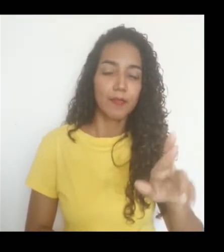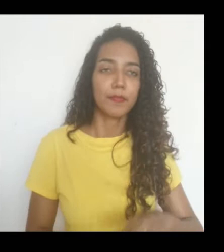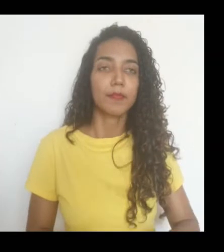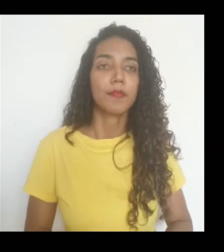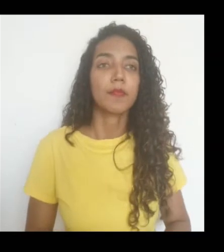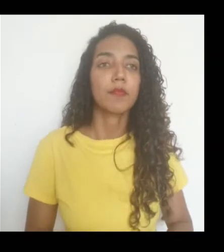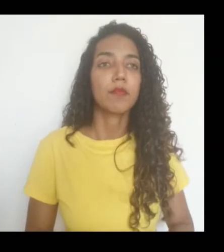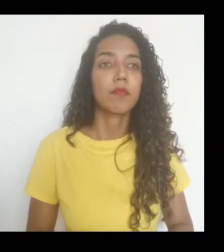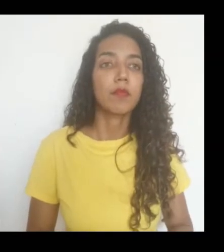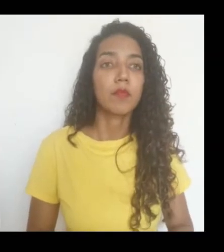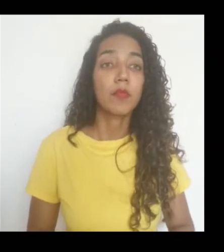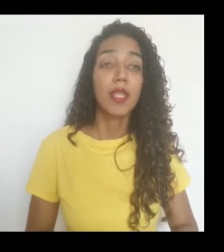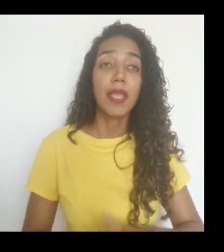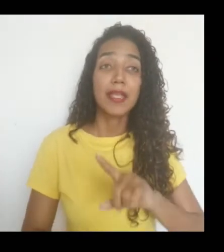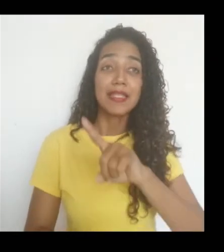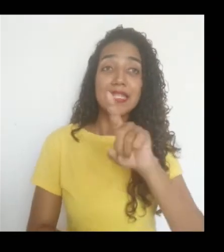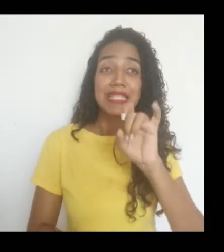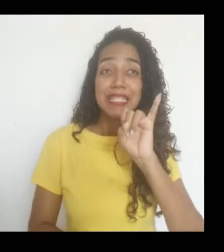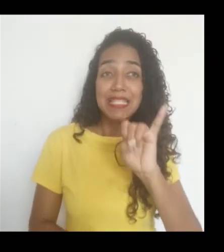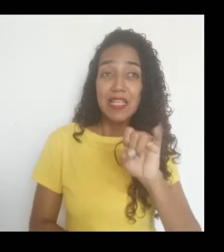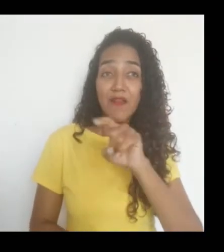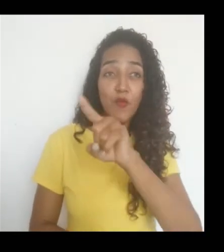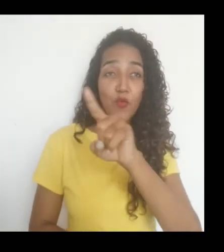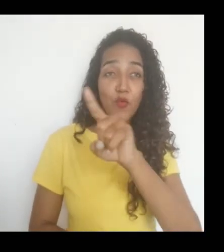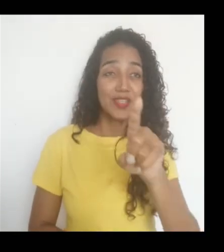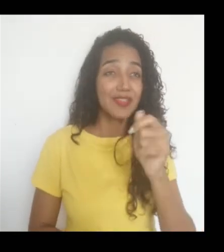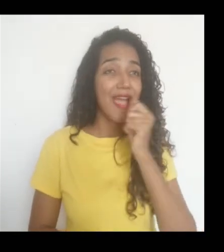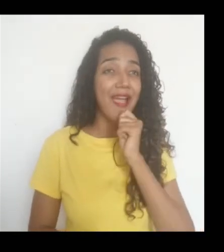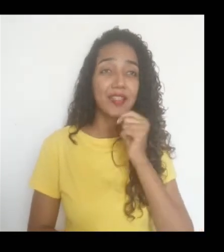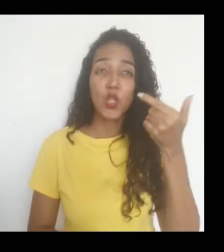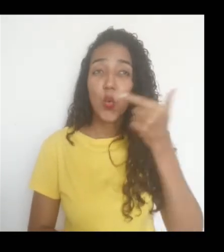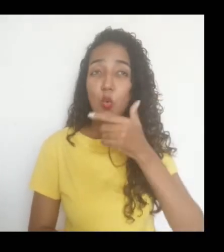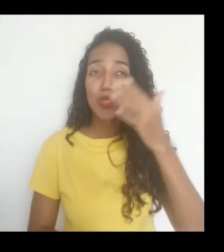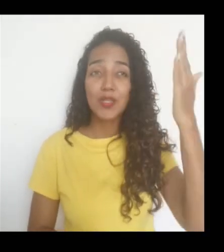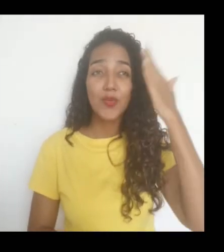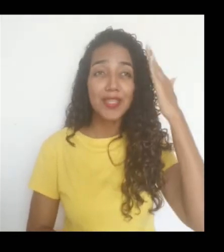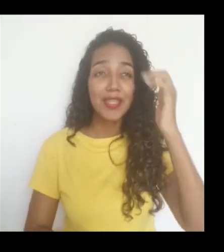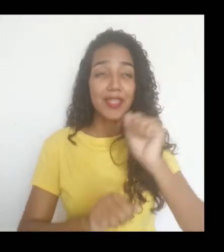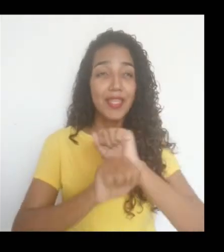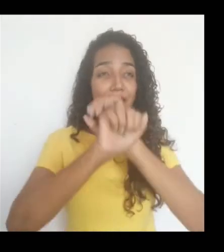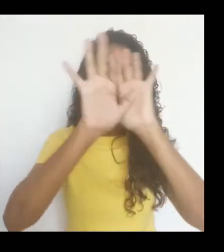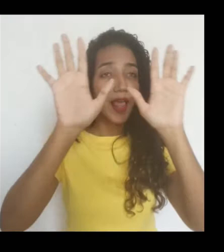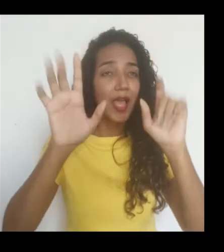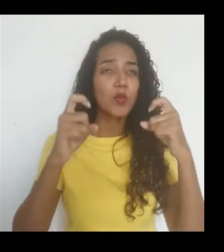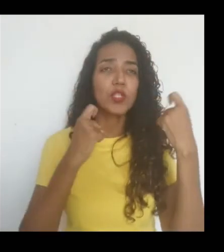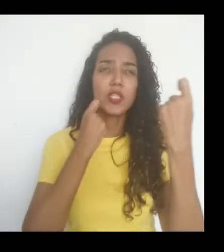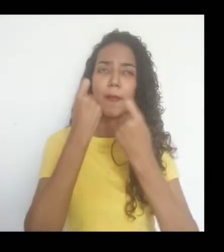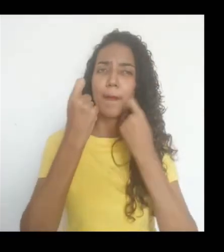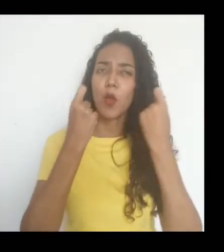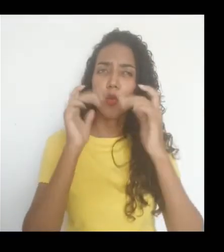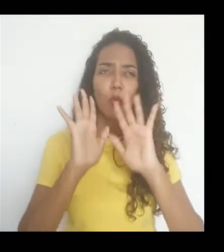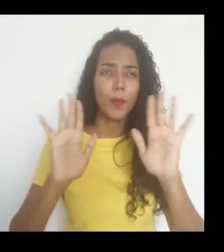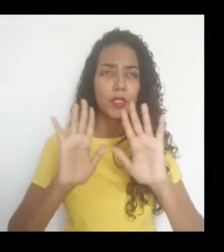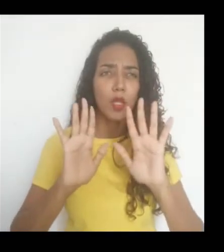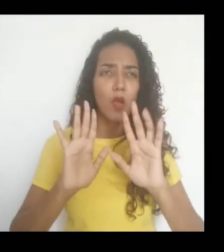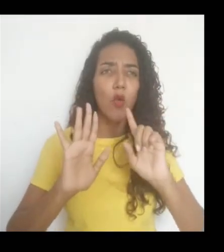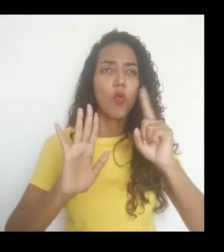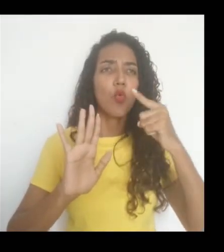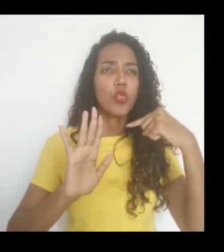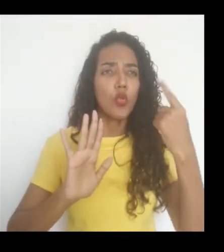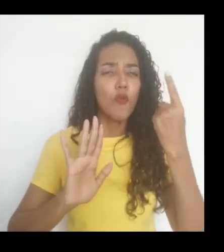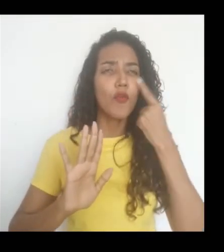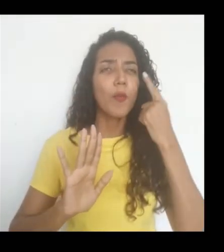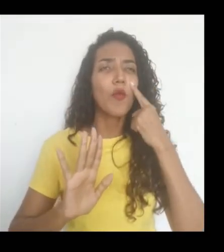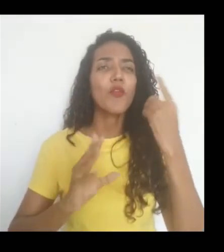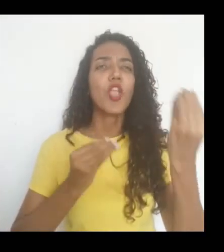muito bem, a gente vai ver, utilizando a linguagem Java, como é que eu crio um objeto, como é que eu defino